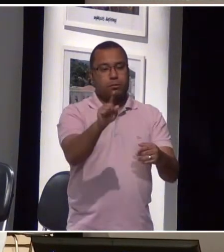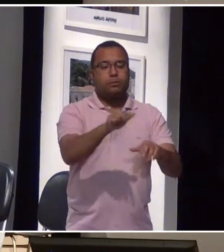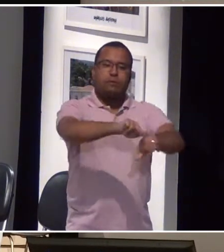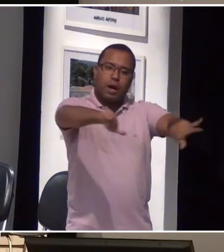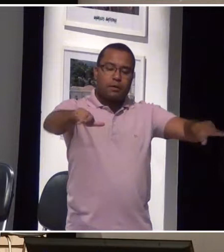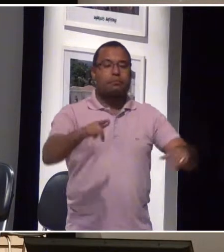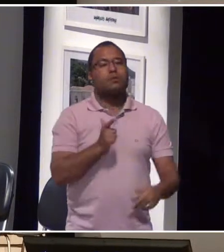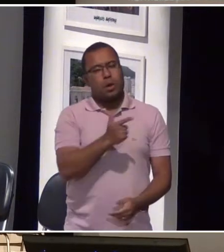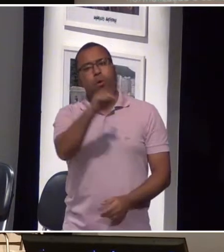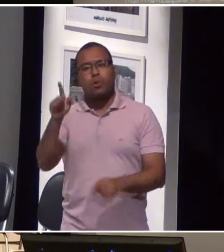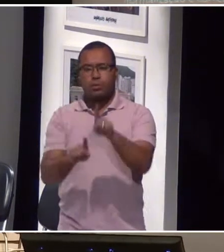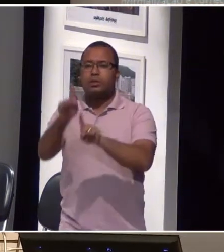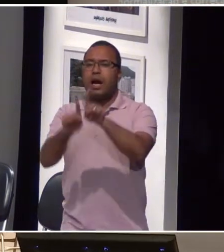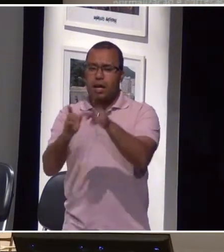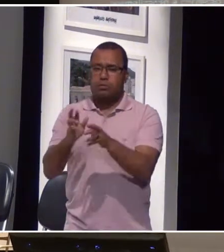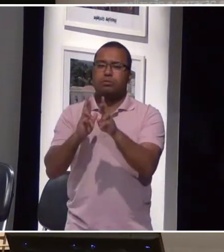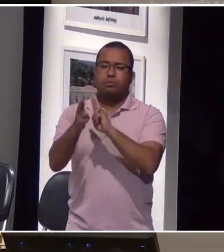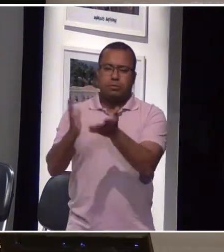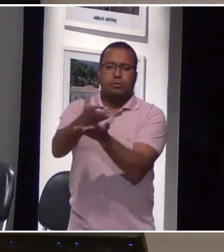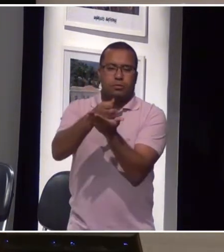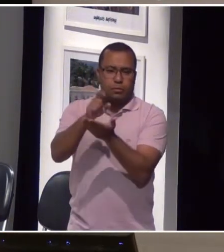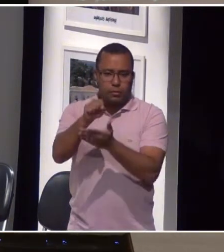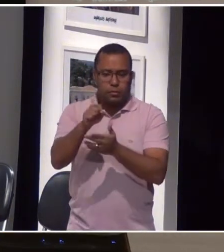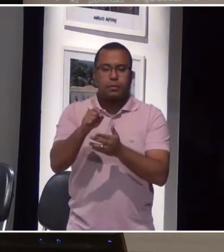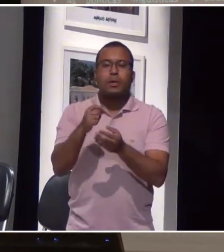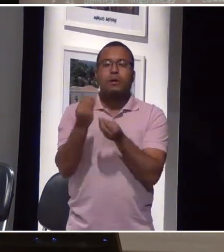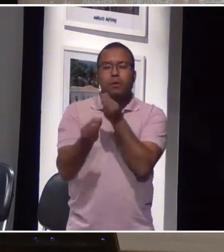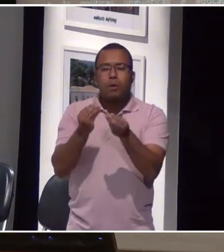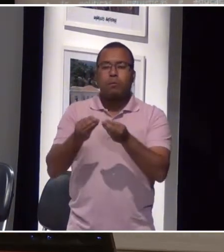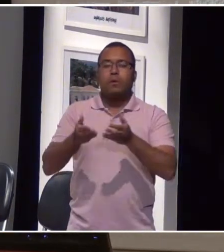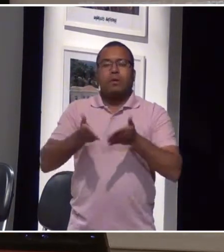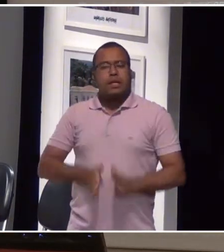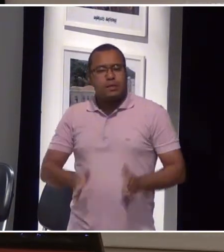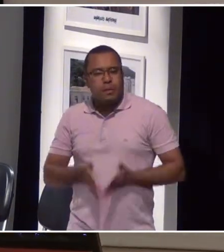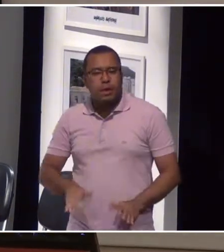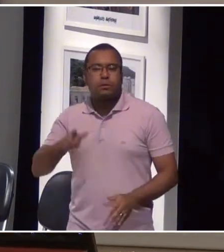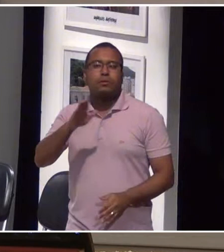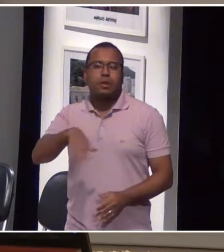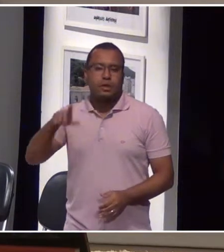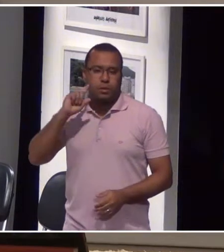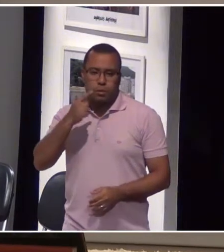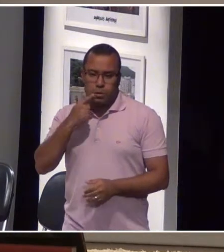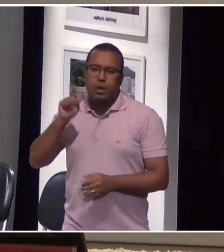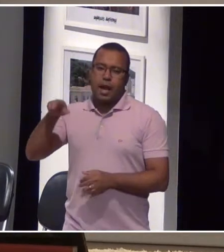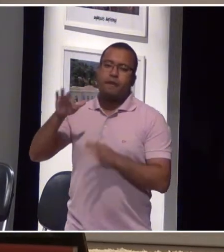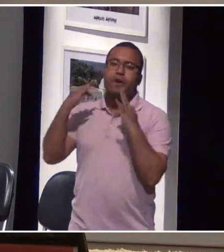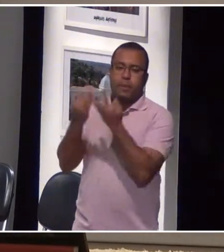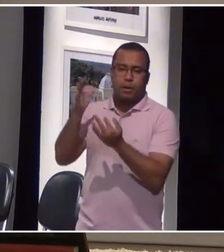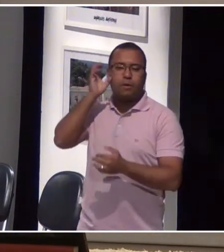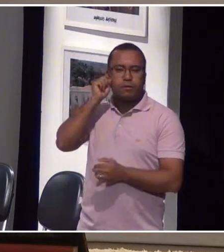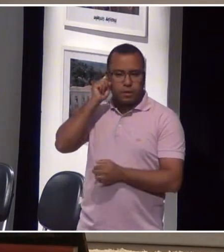A gente conhece outros dados numéricos, que são aqueles relativos à própria incidência de nascimentos de crianças surdas em famílias